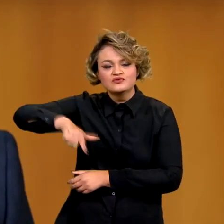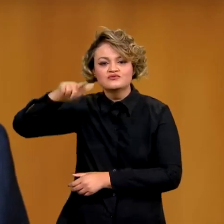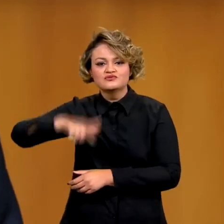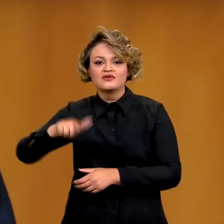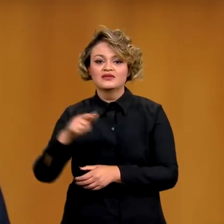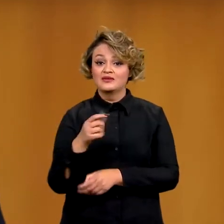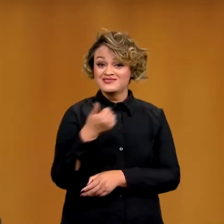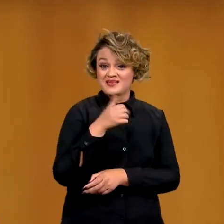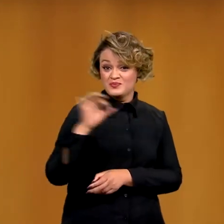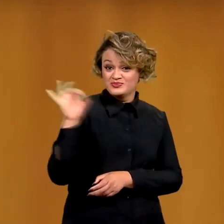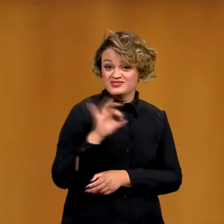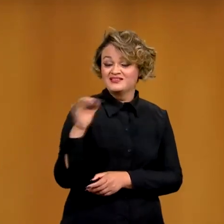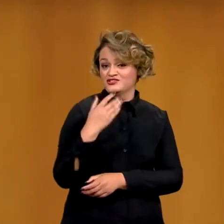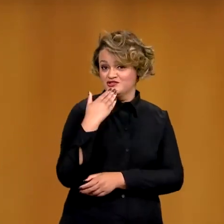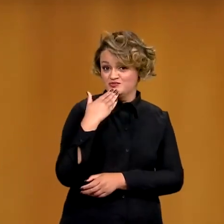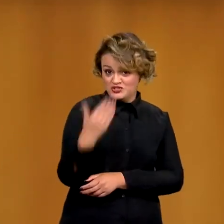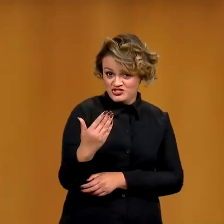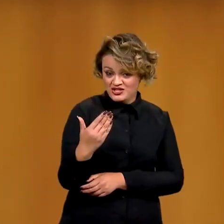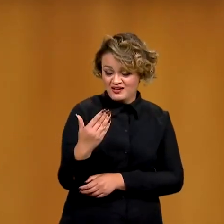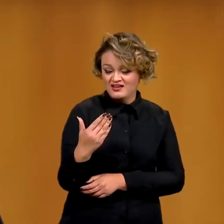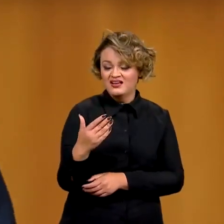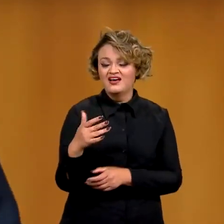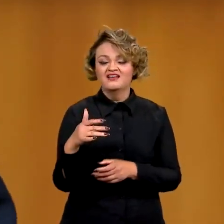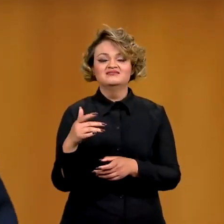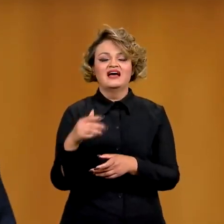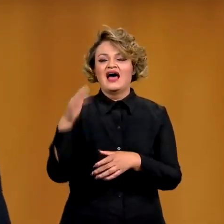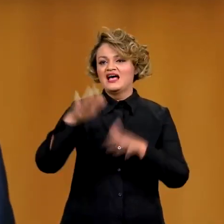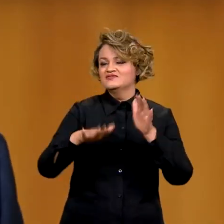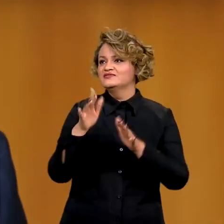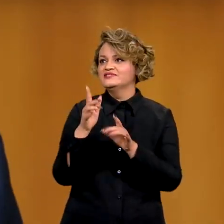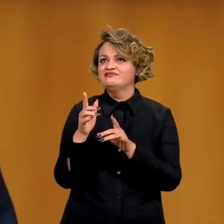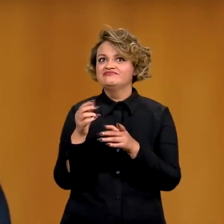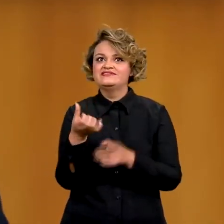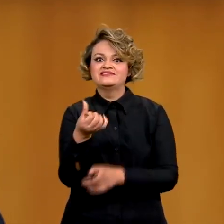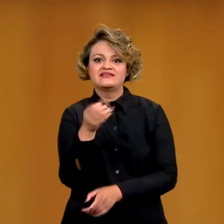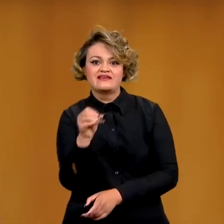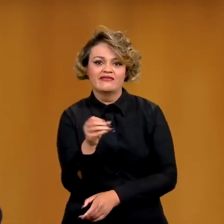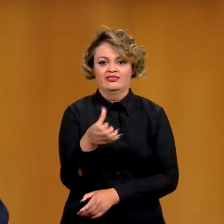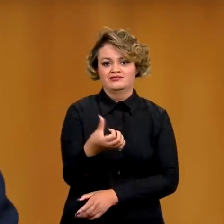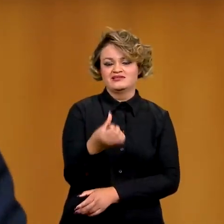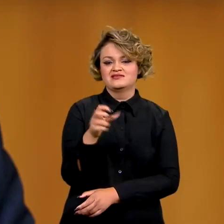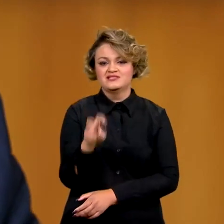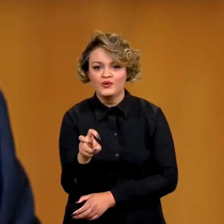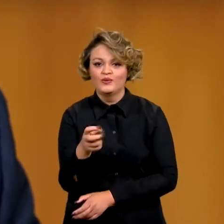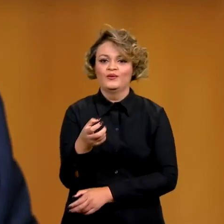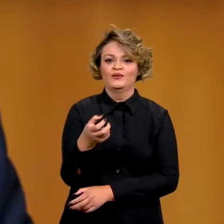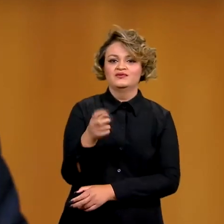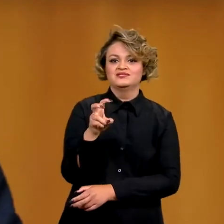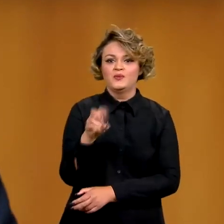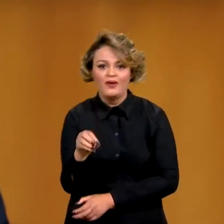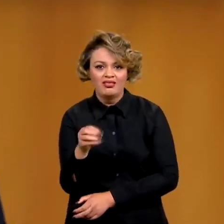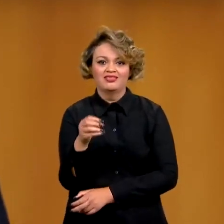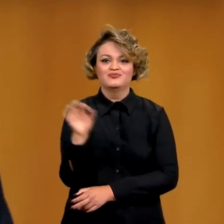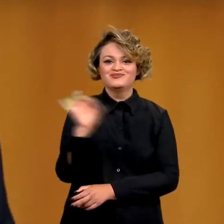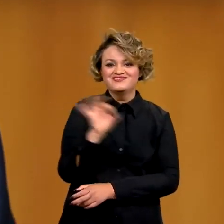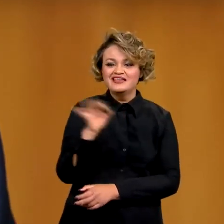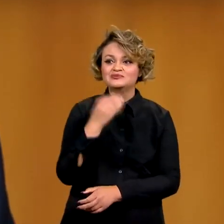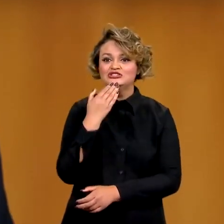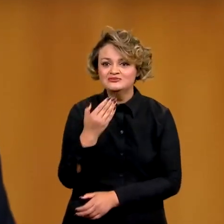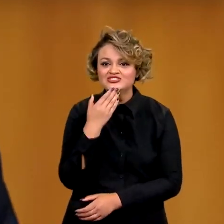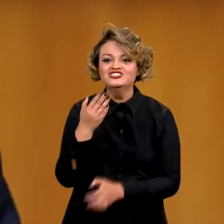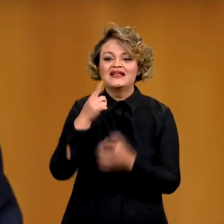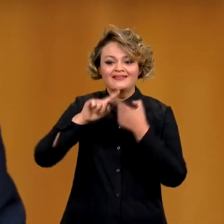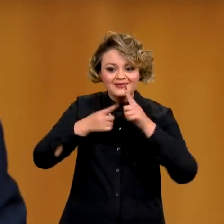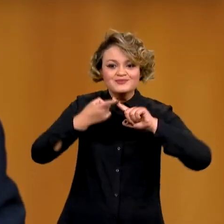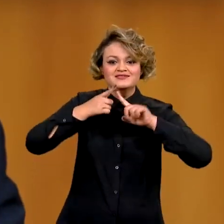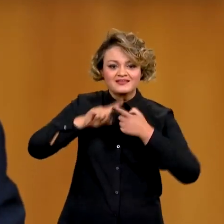100% que a gente reivindicava a gente ficava com 60 ele ficava com 65 às vezes ficava com 50 é até